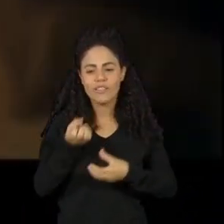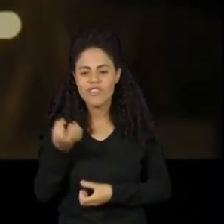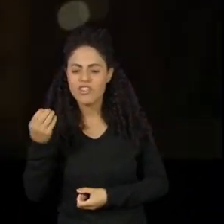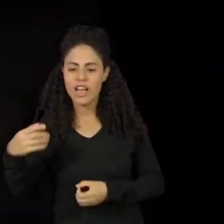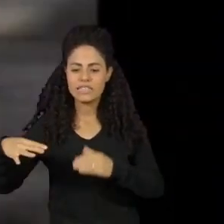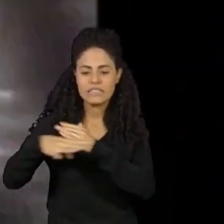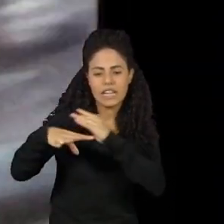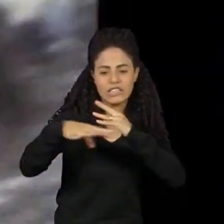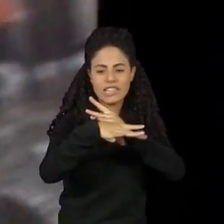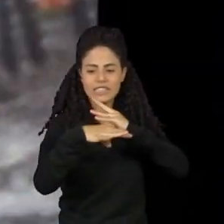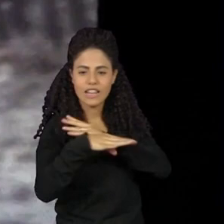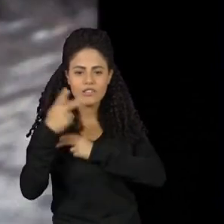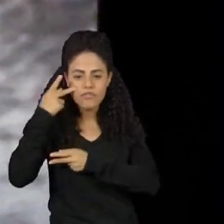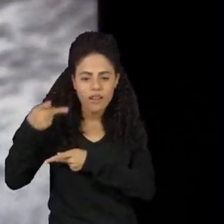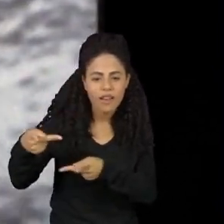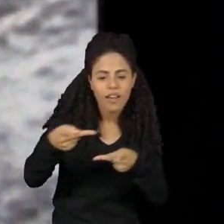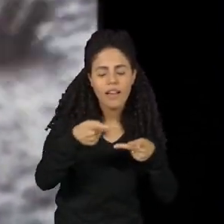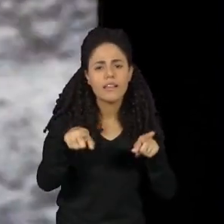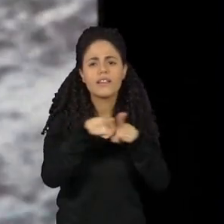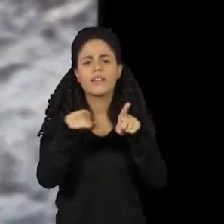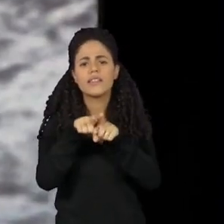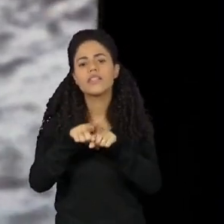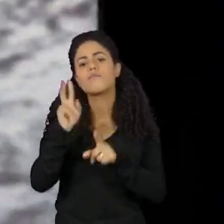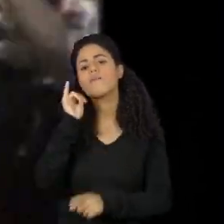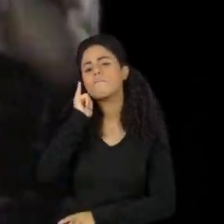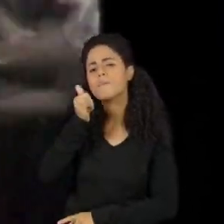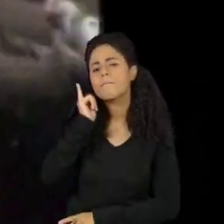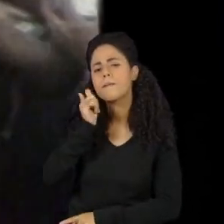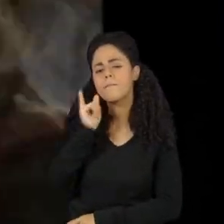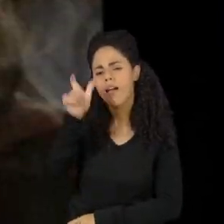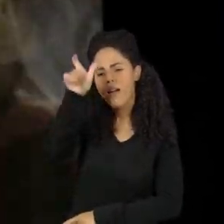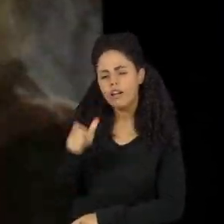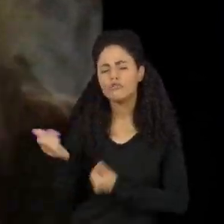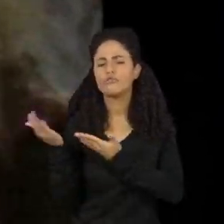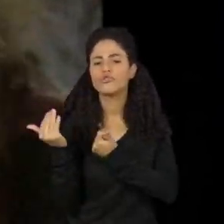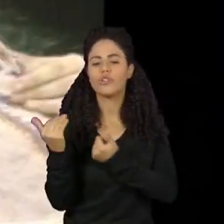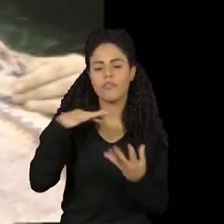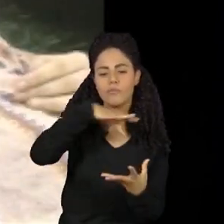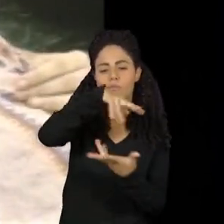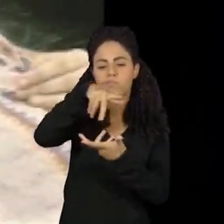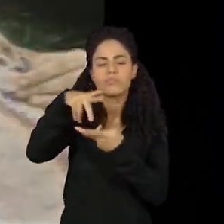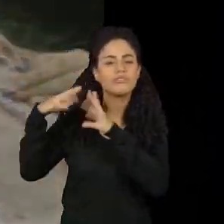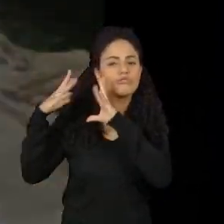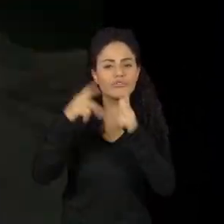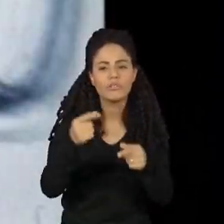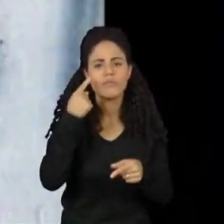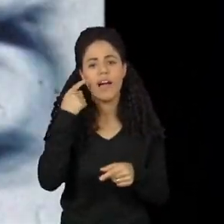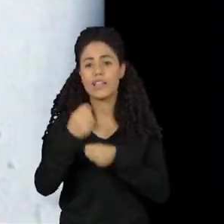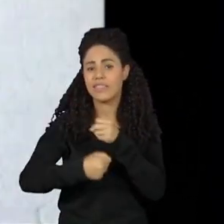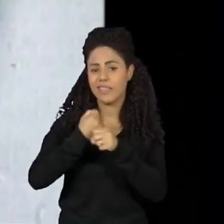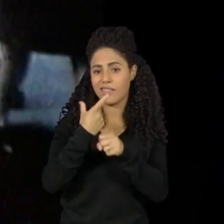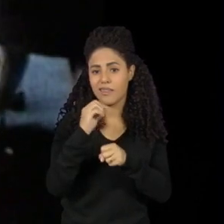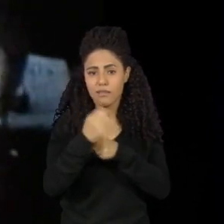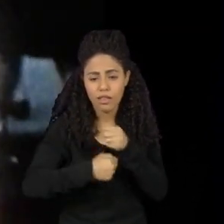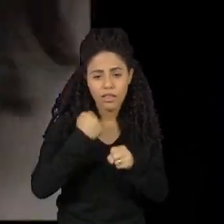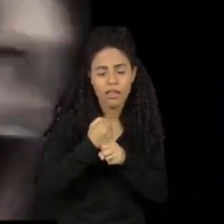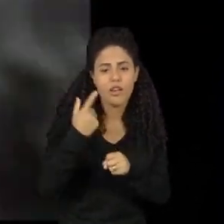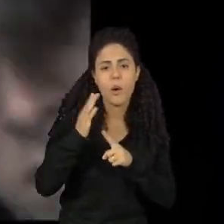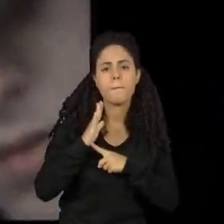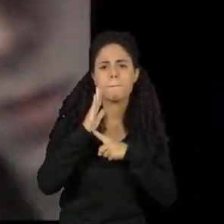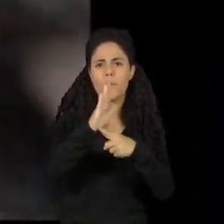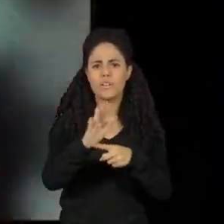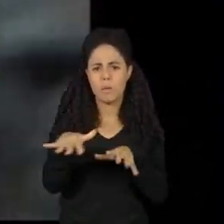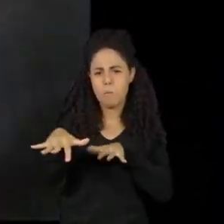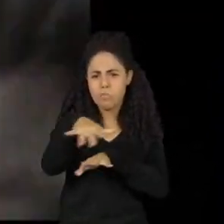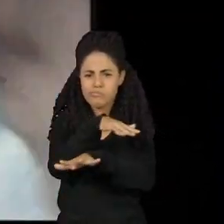passava. A narrativa encontrou eco em jovens de todo o planeta e uma década depois, inspiraria os